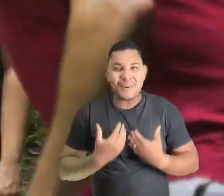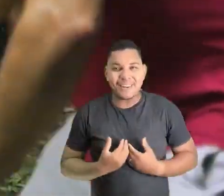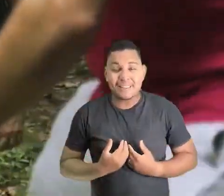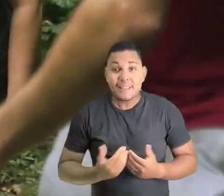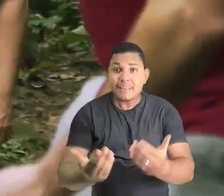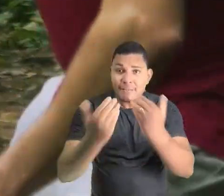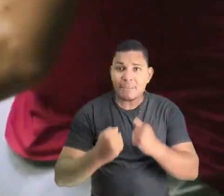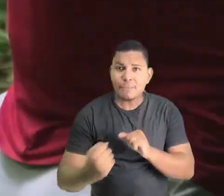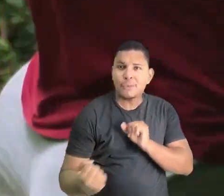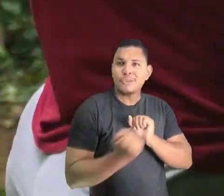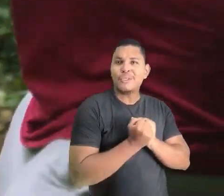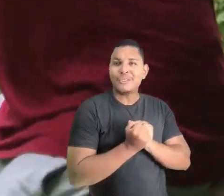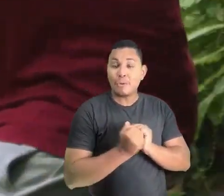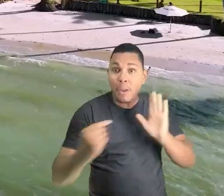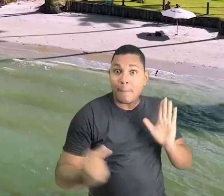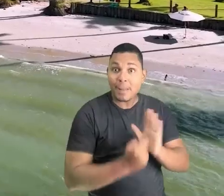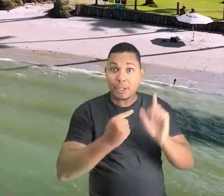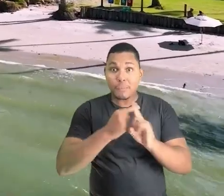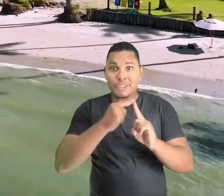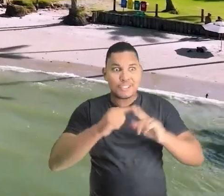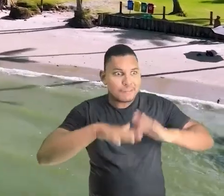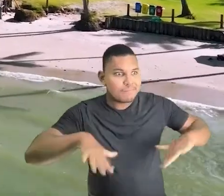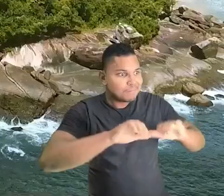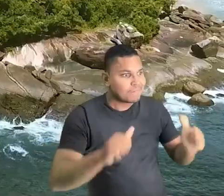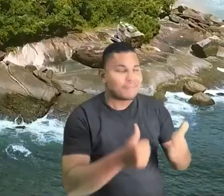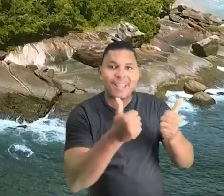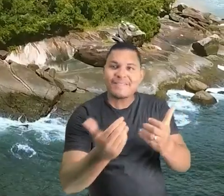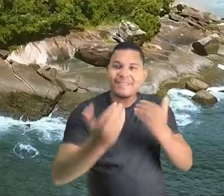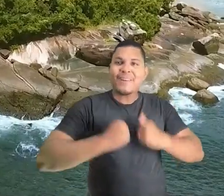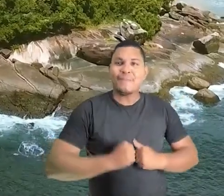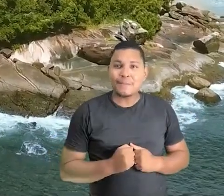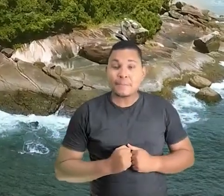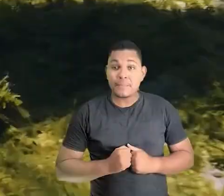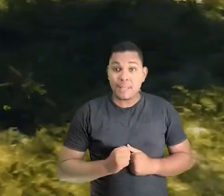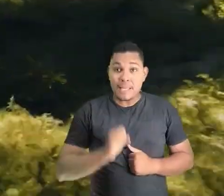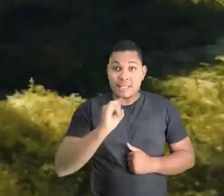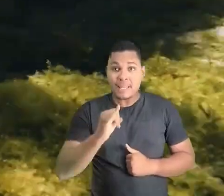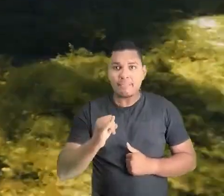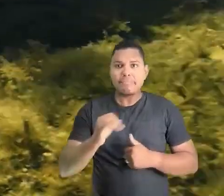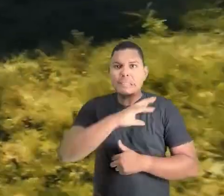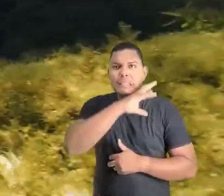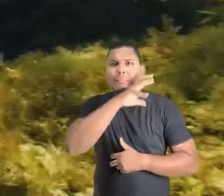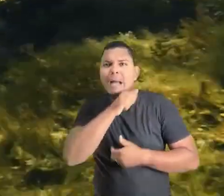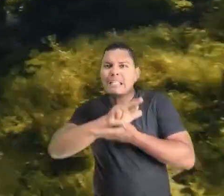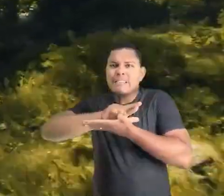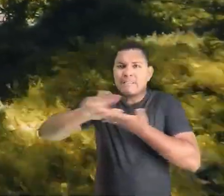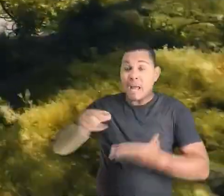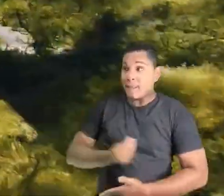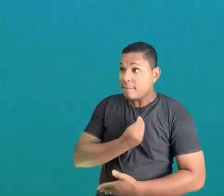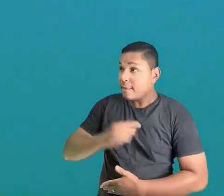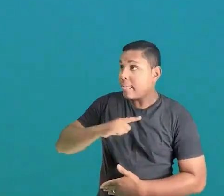Convidamos você para juntos amplificarmos esse impacto positivo. Porque enquanto houver a voz da